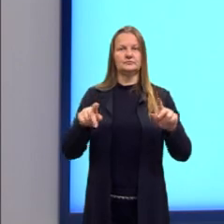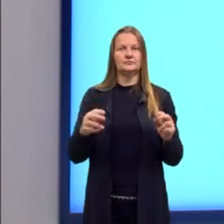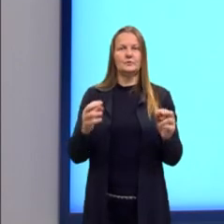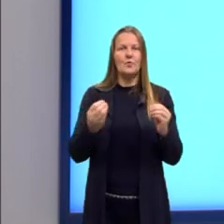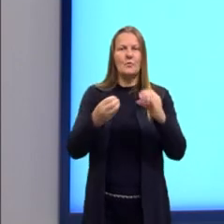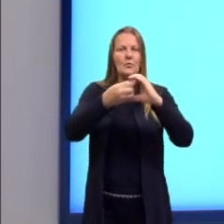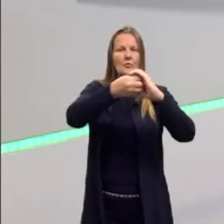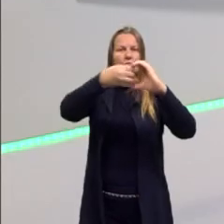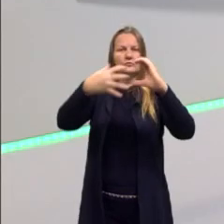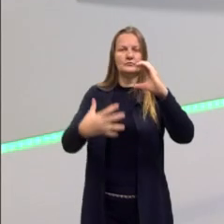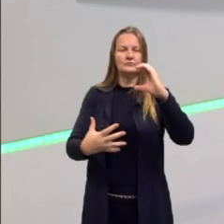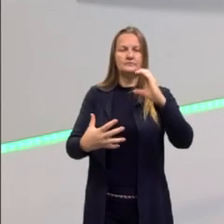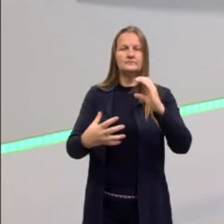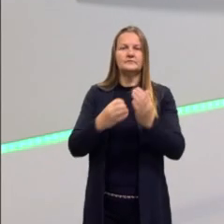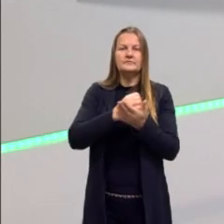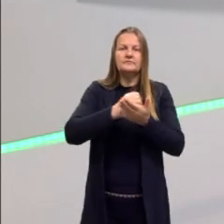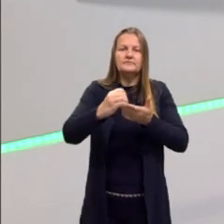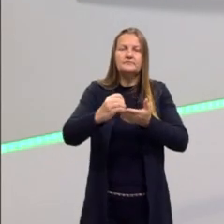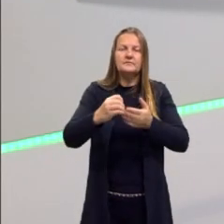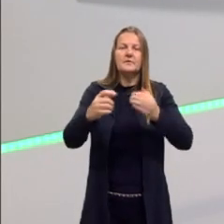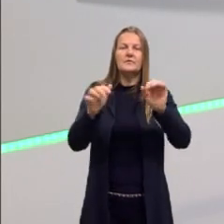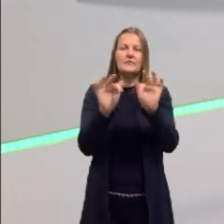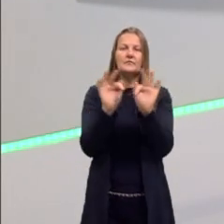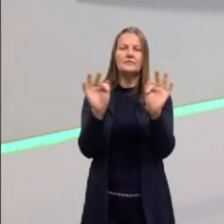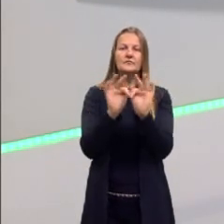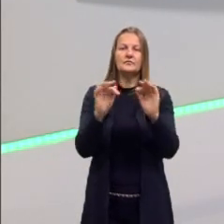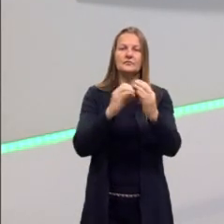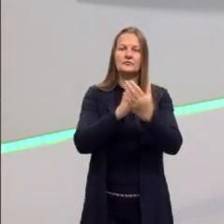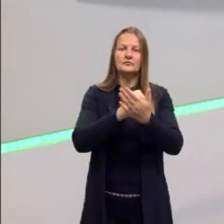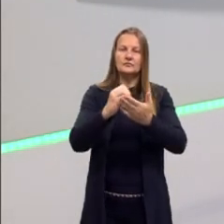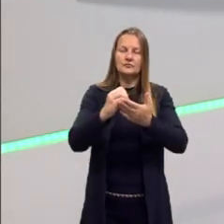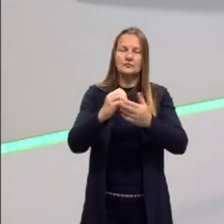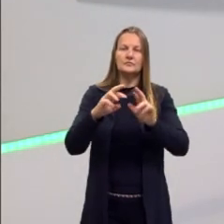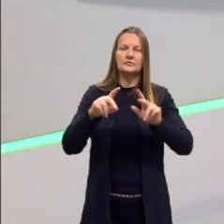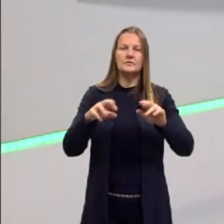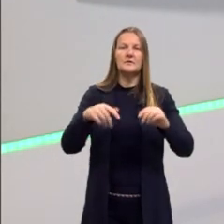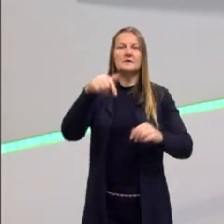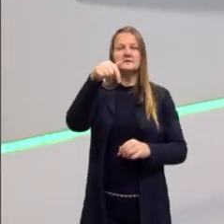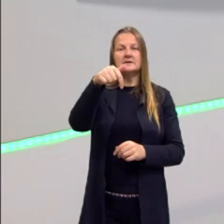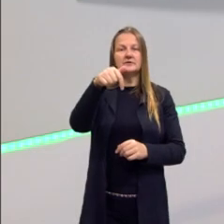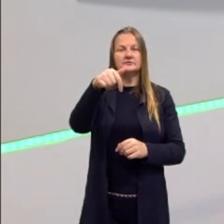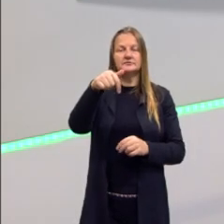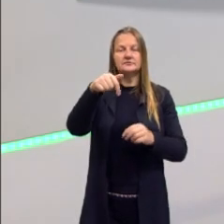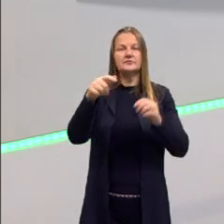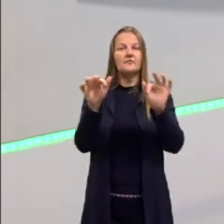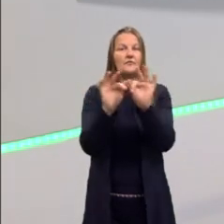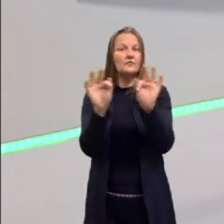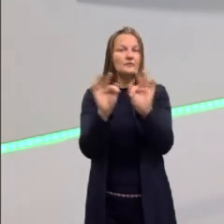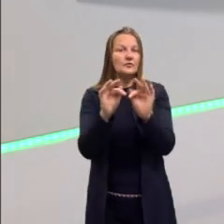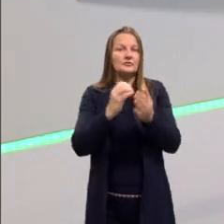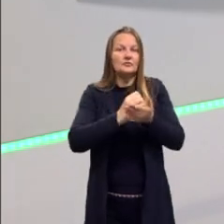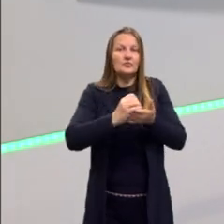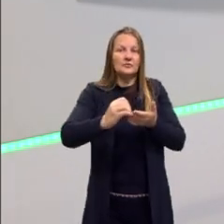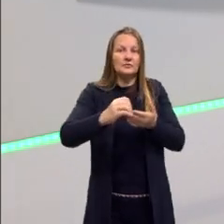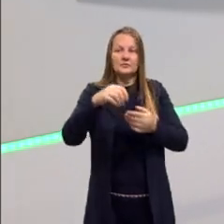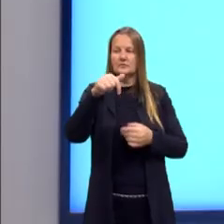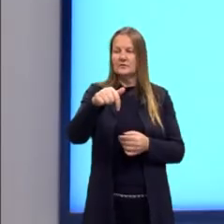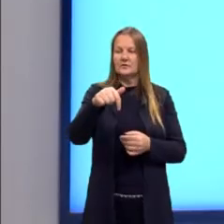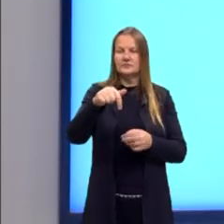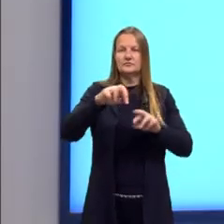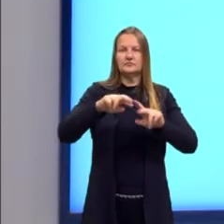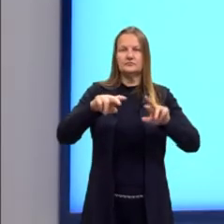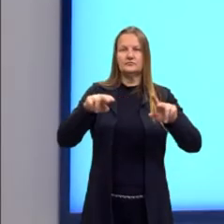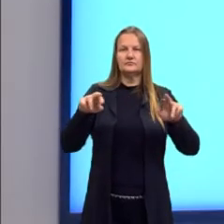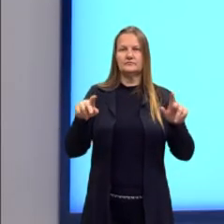classificando as funções oxigenadas em outras 7 funções orgânicas tá eu trouxe as principais aqui né site